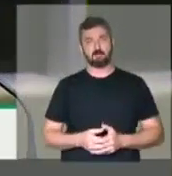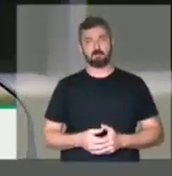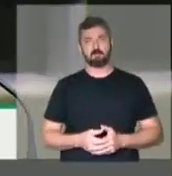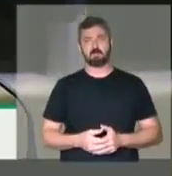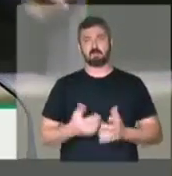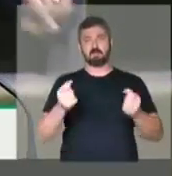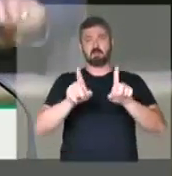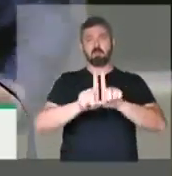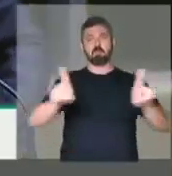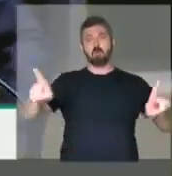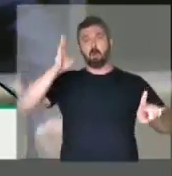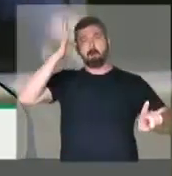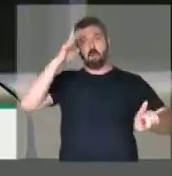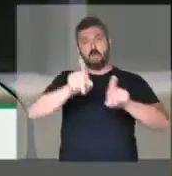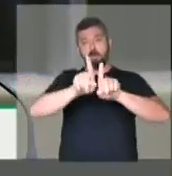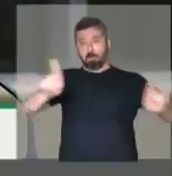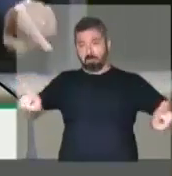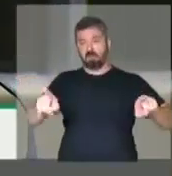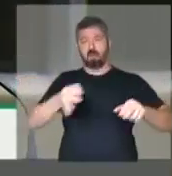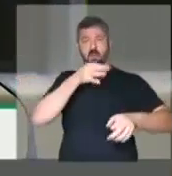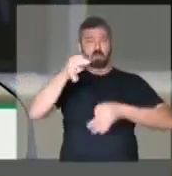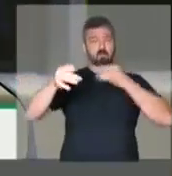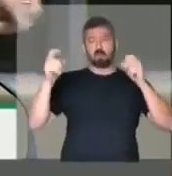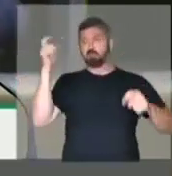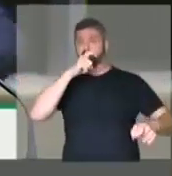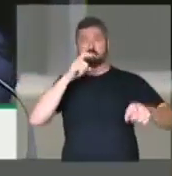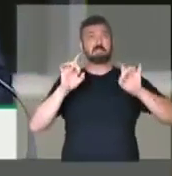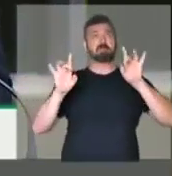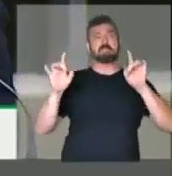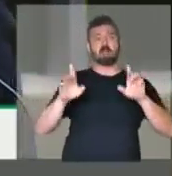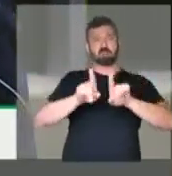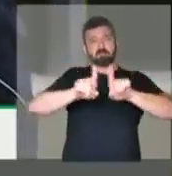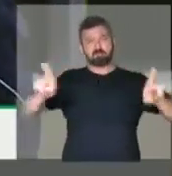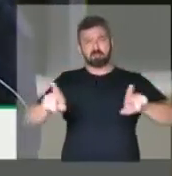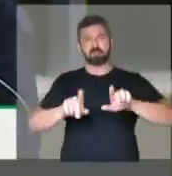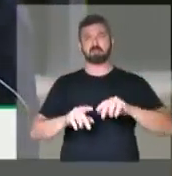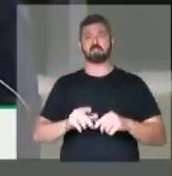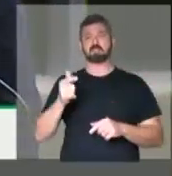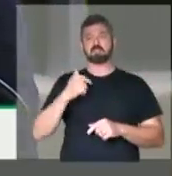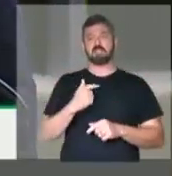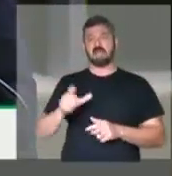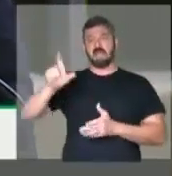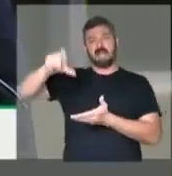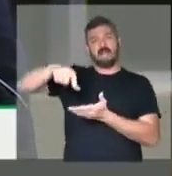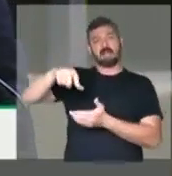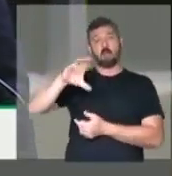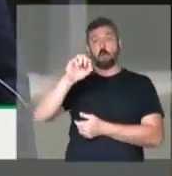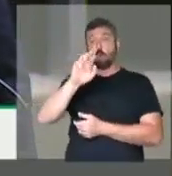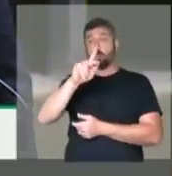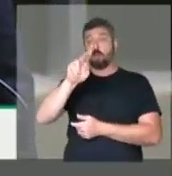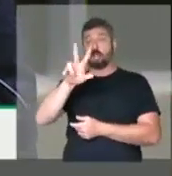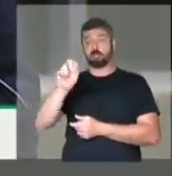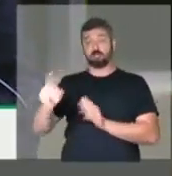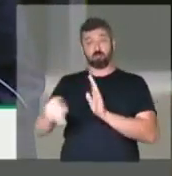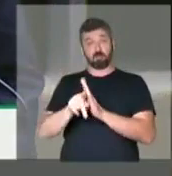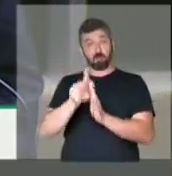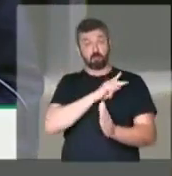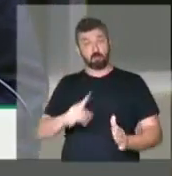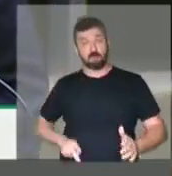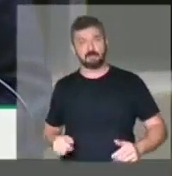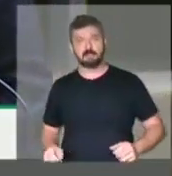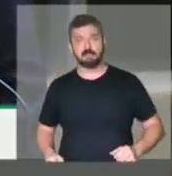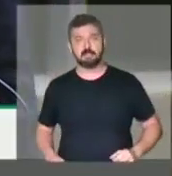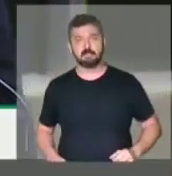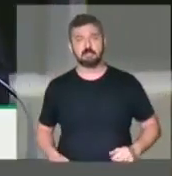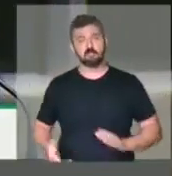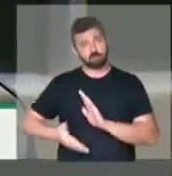a polarização burra, sem as mentiras e privilégios, sem os cartões corporativos da presidência da